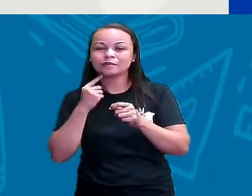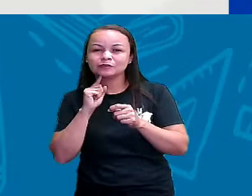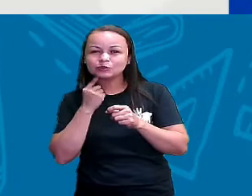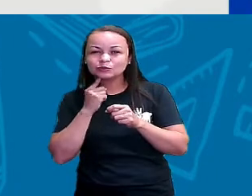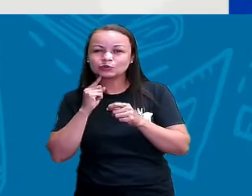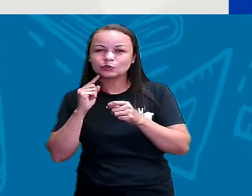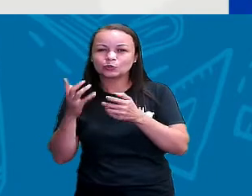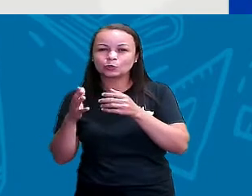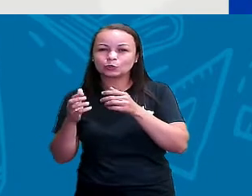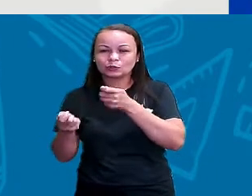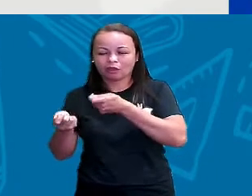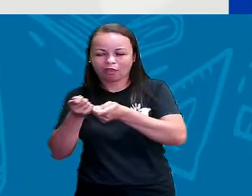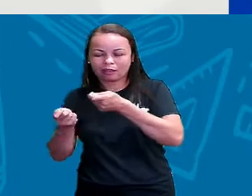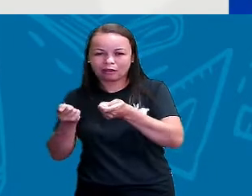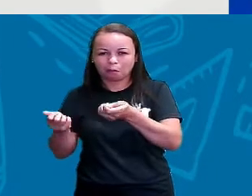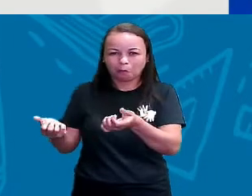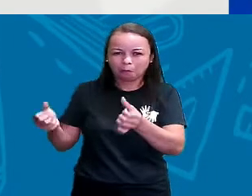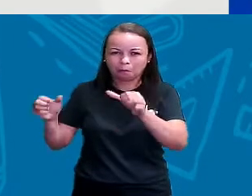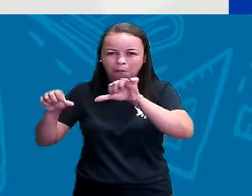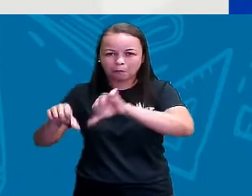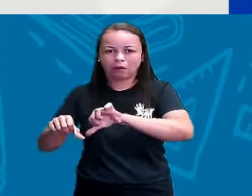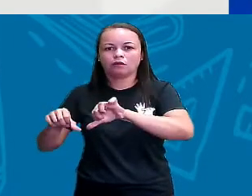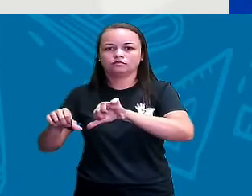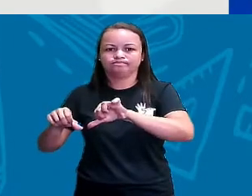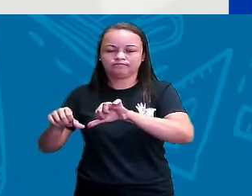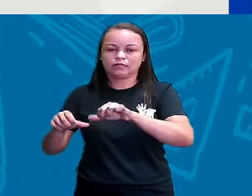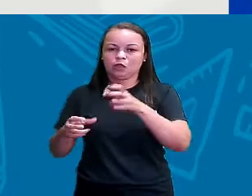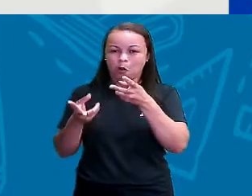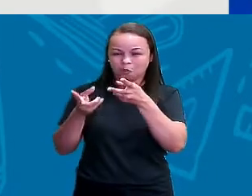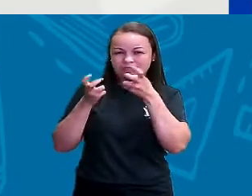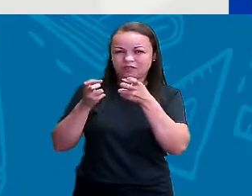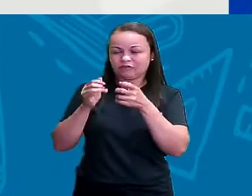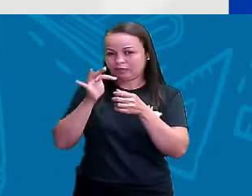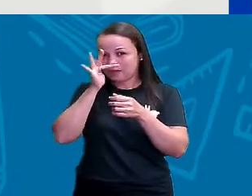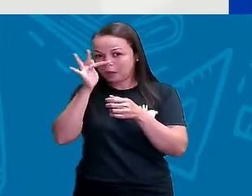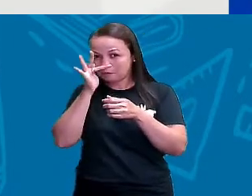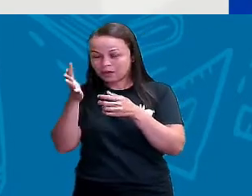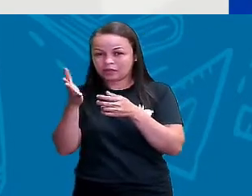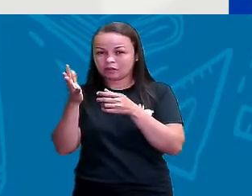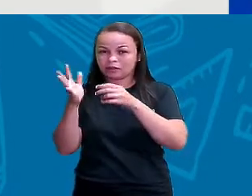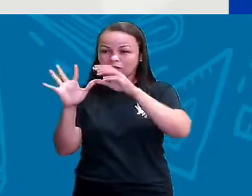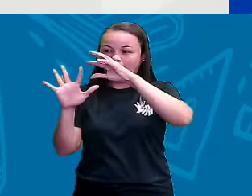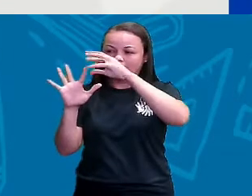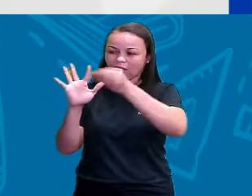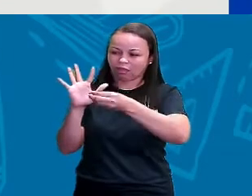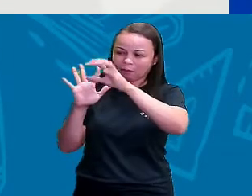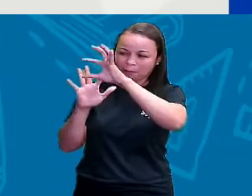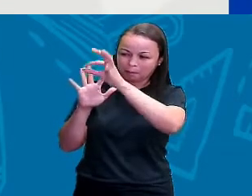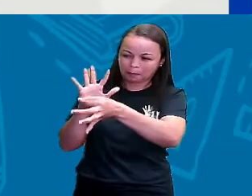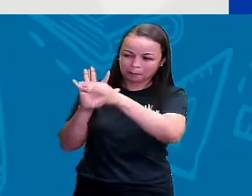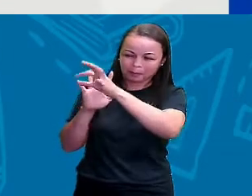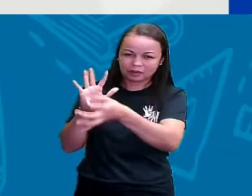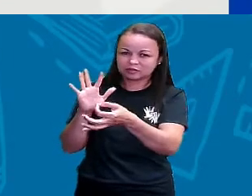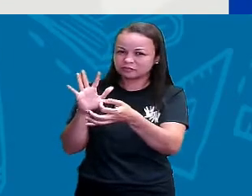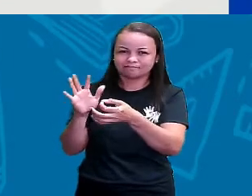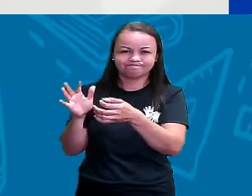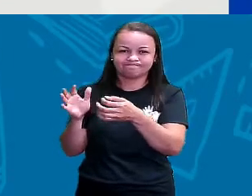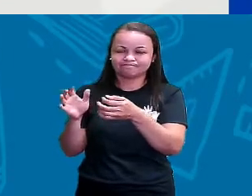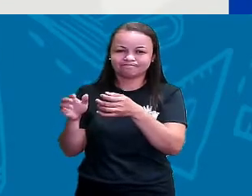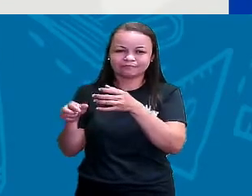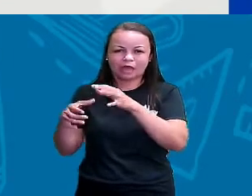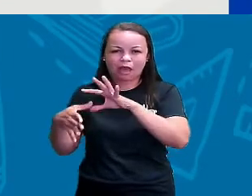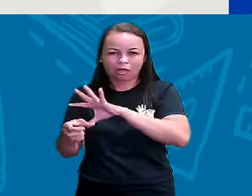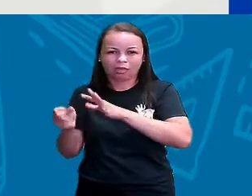desequilíbrio, a gente já consegue observar que a planta ela já não tem mais as suas folhas, ela está doente. A gente vai observar que